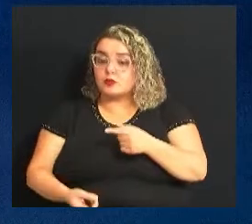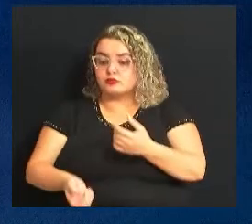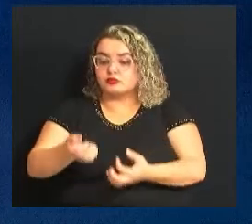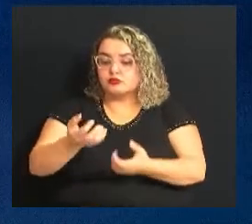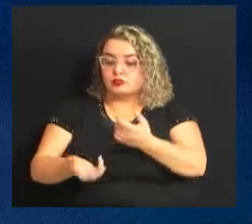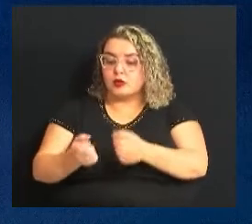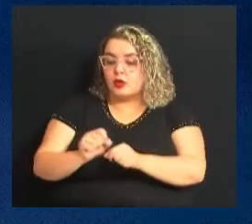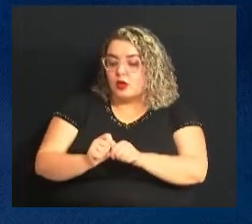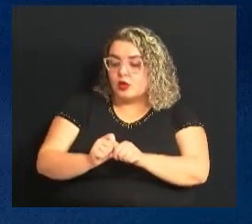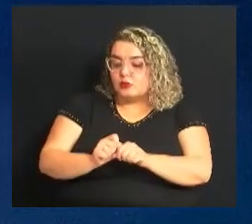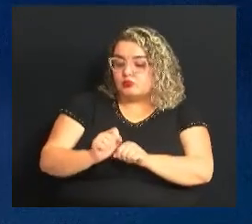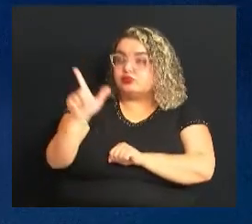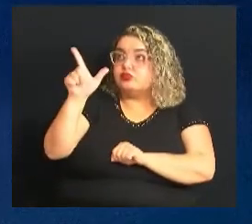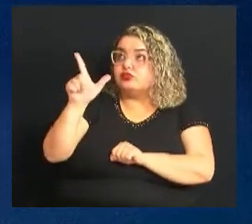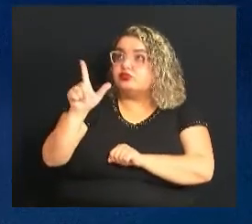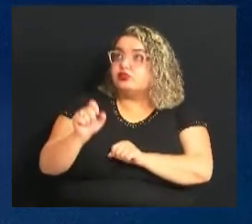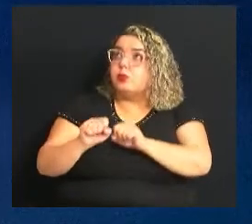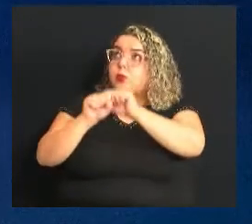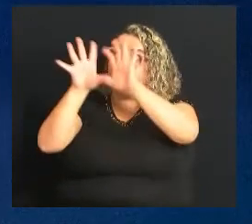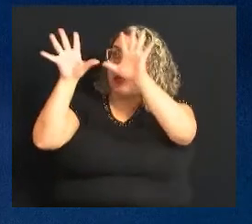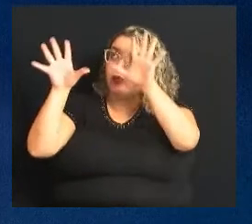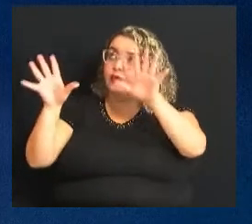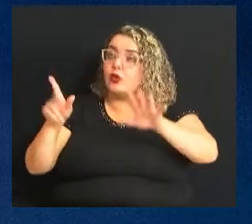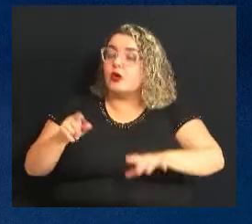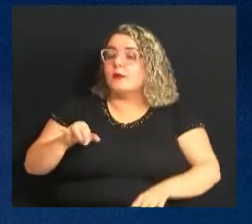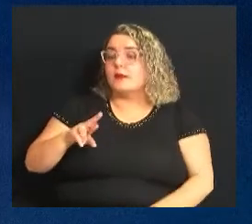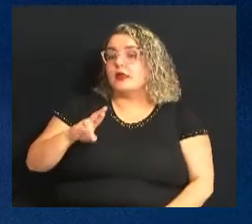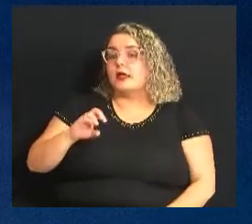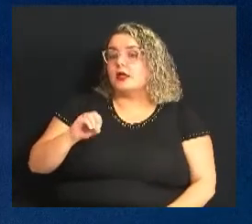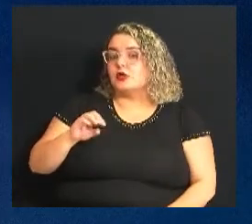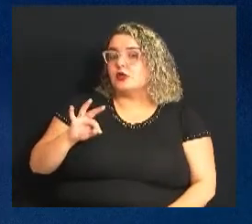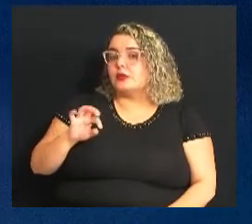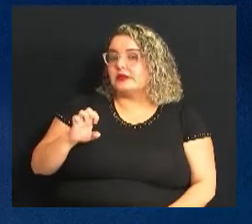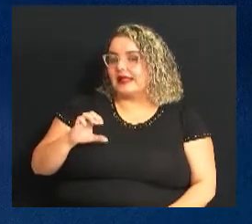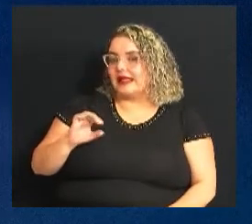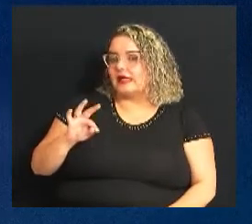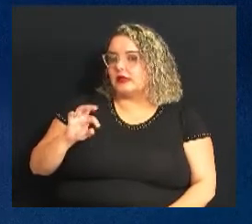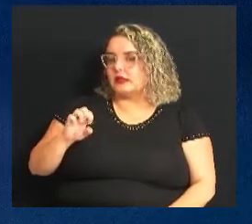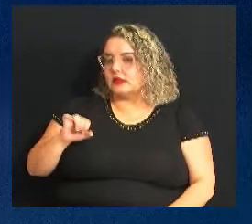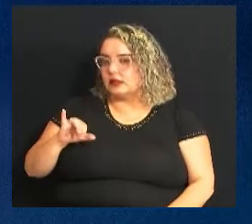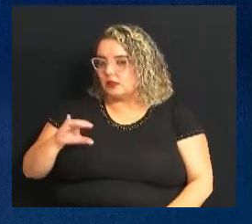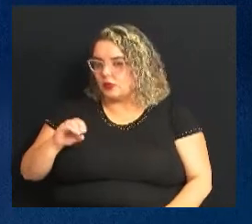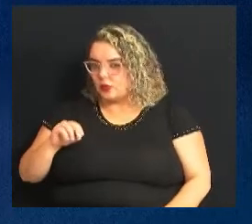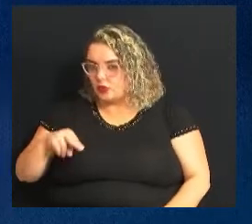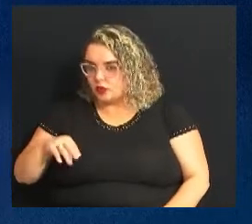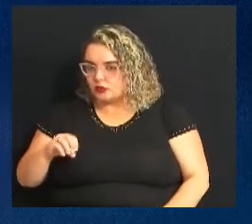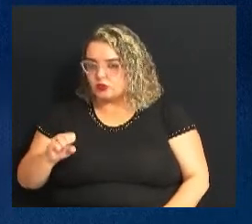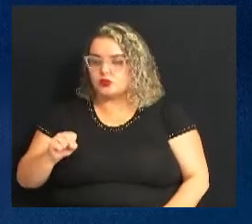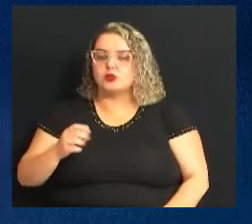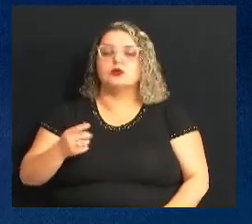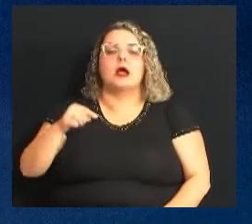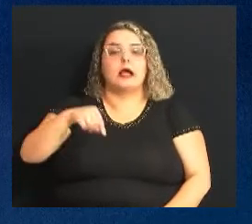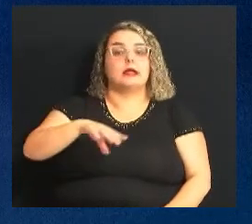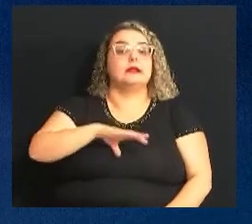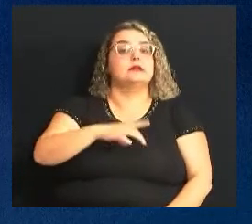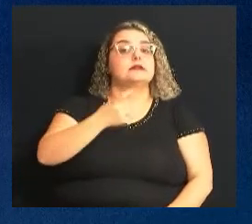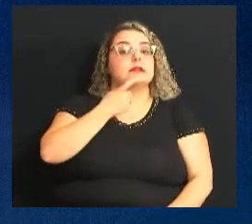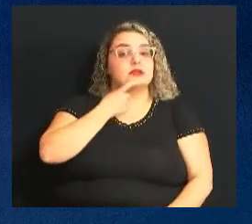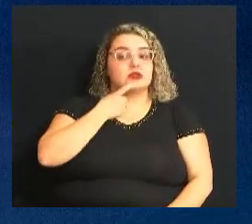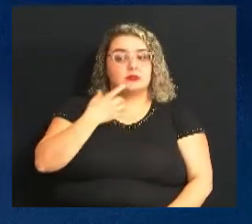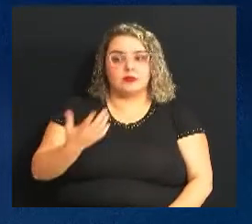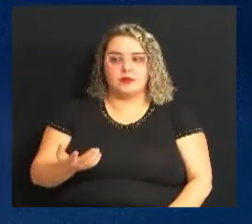tratava sobre a proibição da queima soltura e manuseio de fogos de artifício e artefatos pirotécnicos